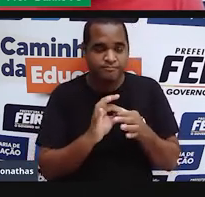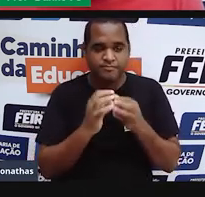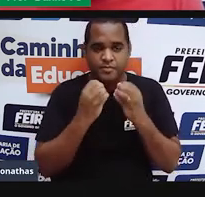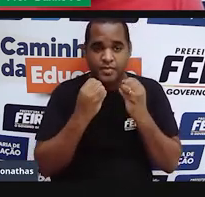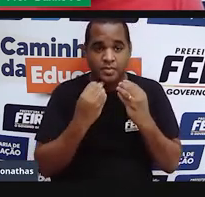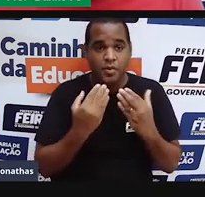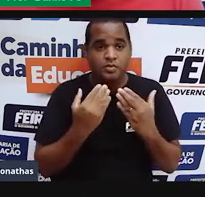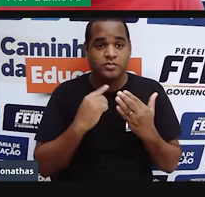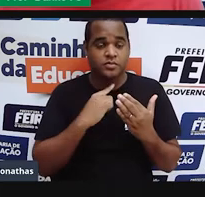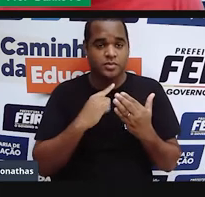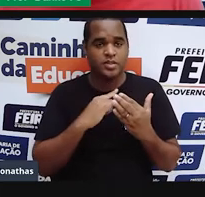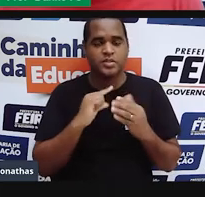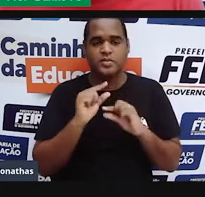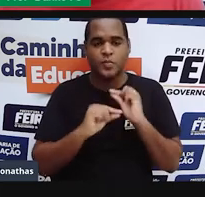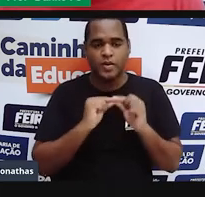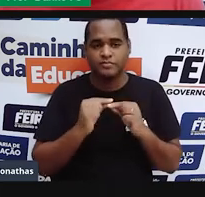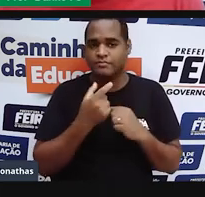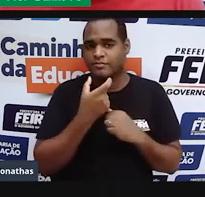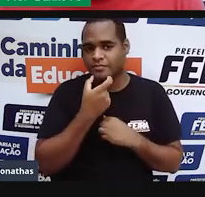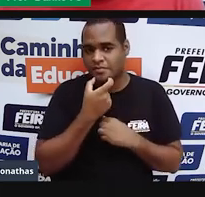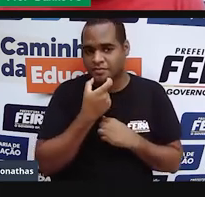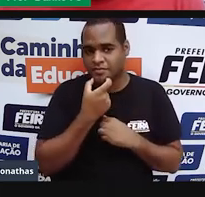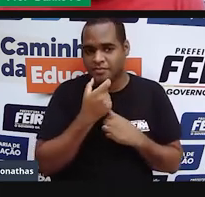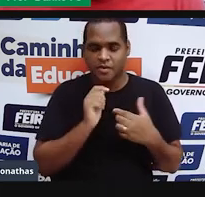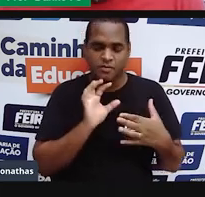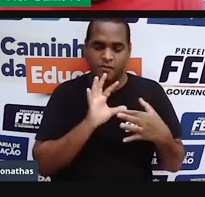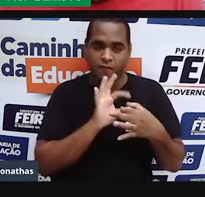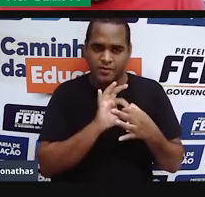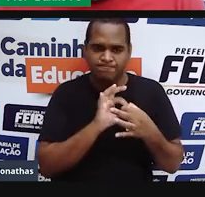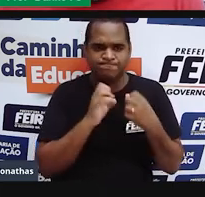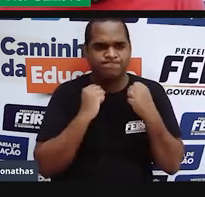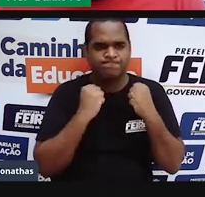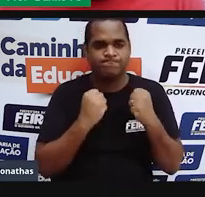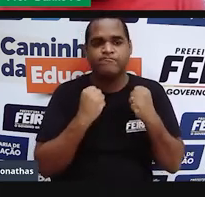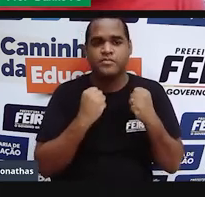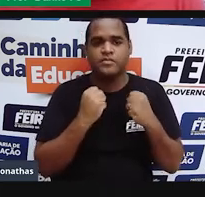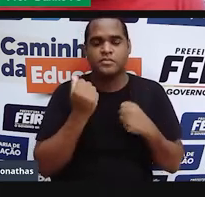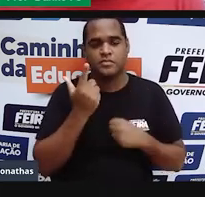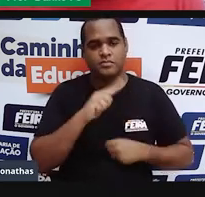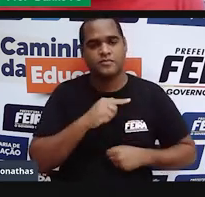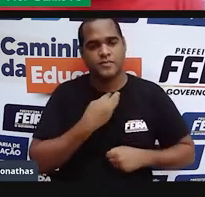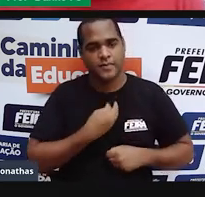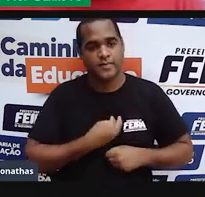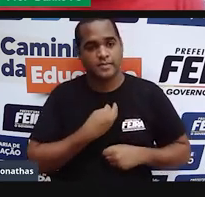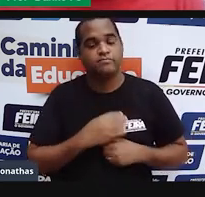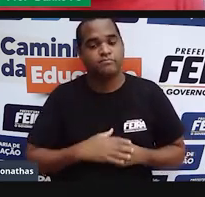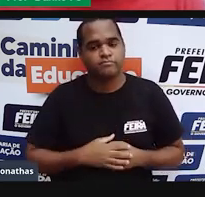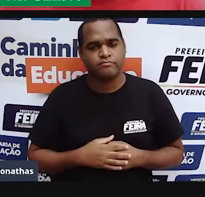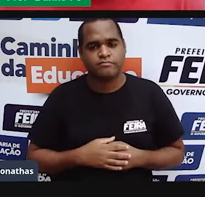que ele possuía com a Inglaterra. Isso acaba motivando o